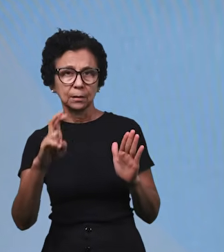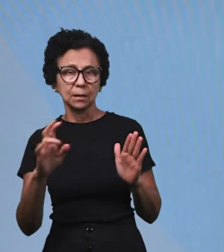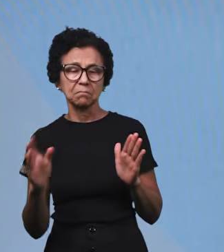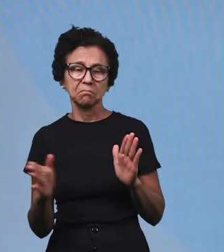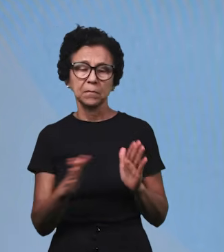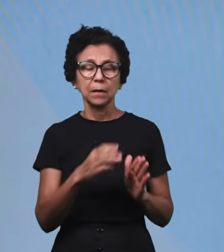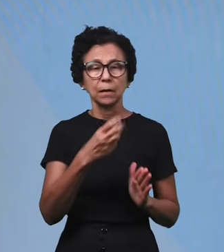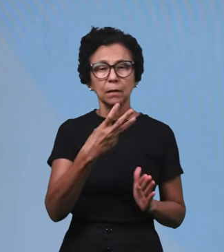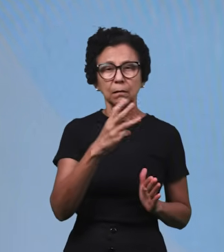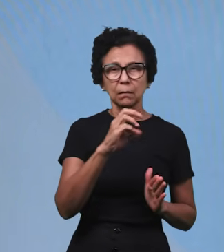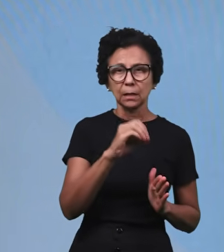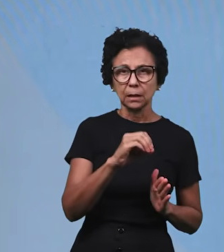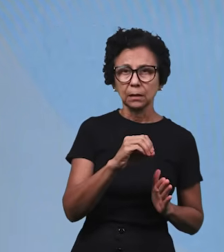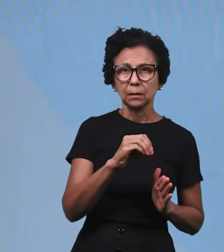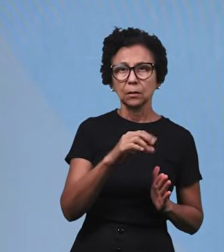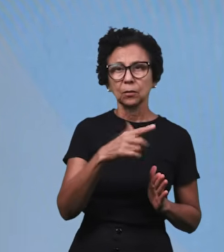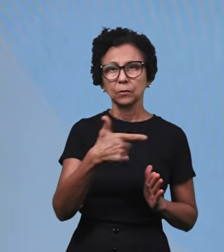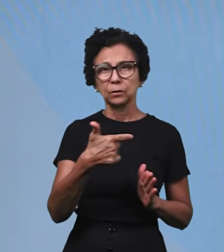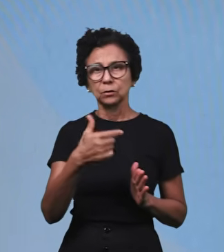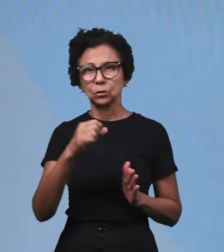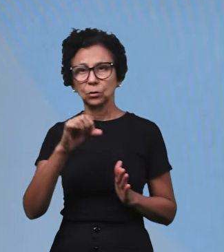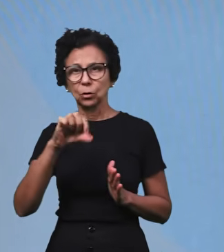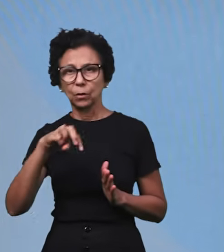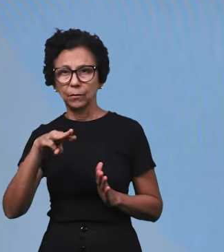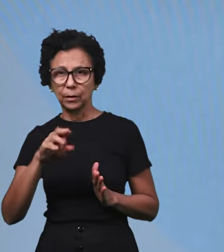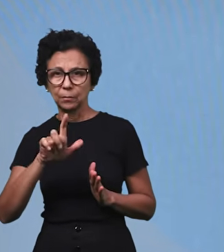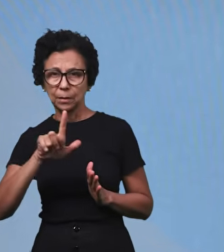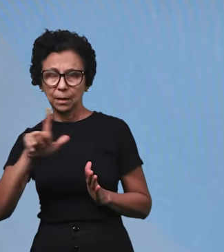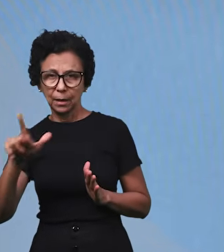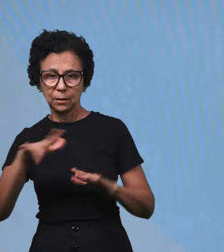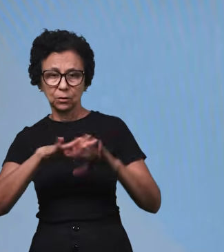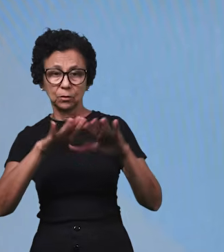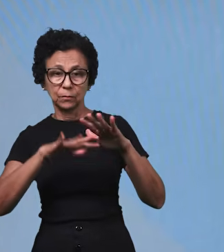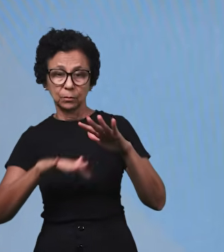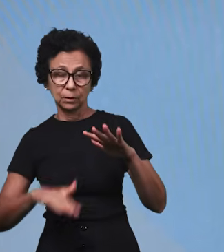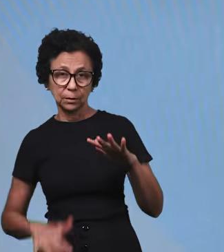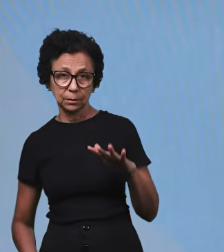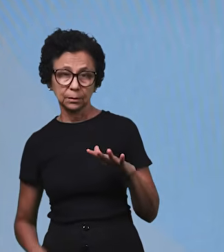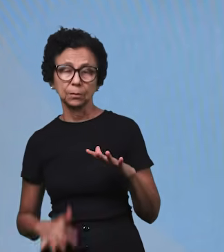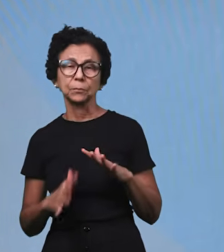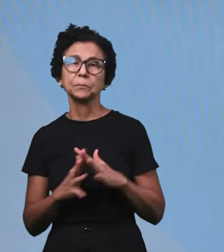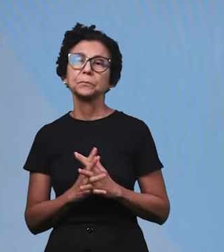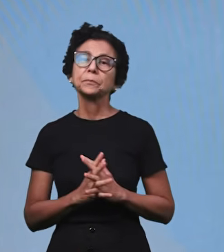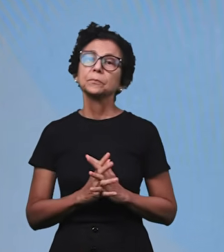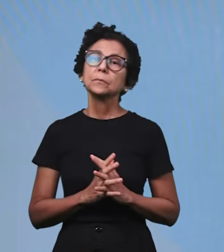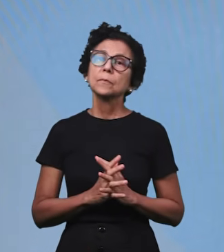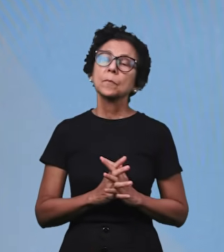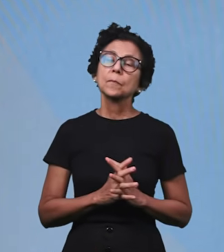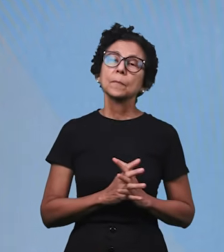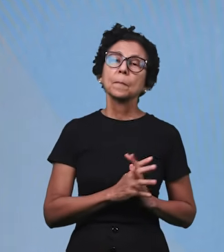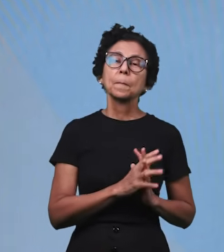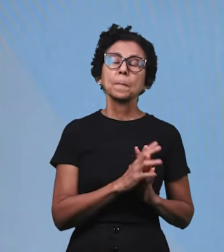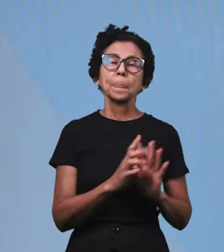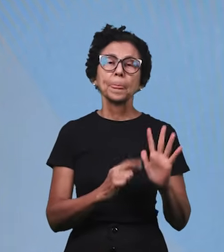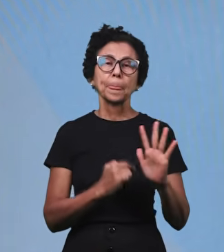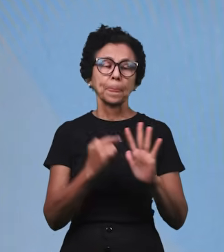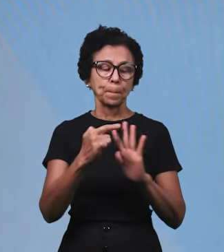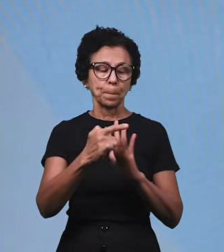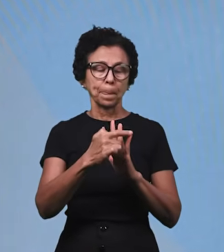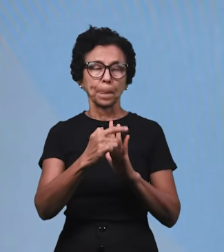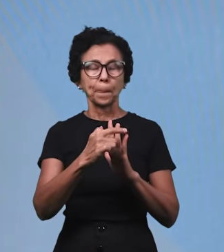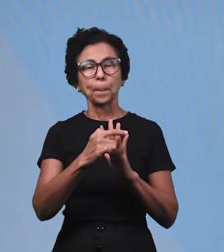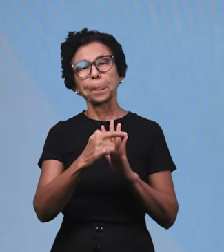tem entre 29 ml minuto e 15 ml minuto de filtração. E, finalmente, a fase 5, que é a